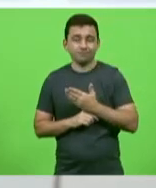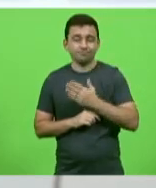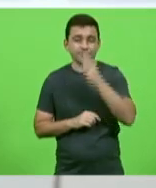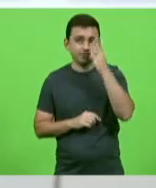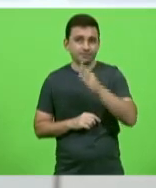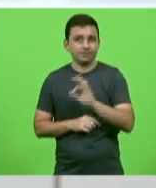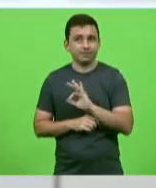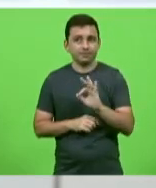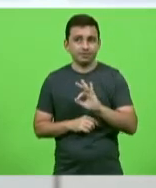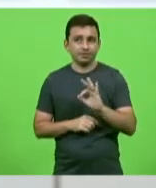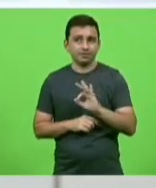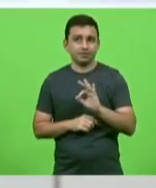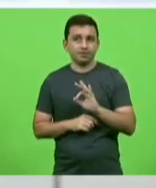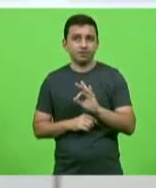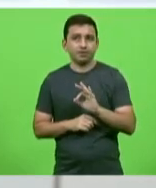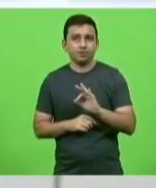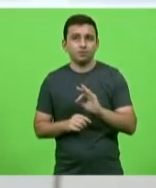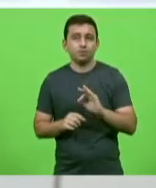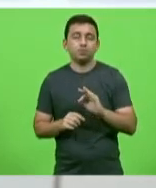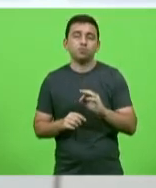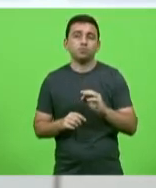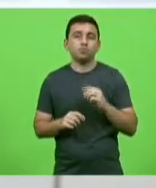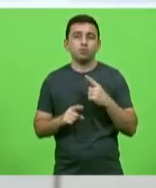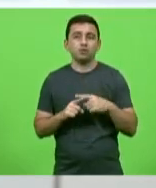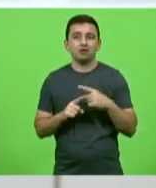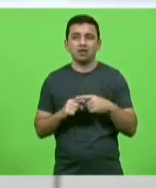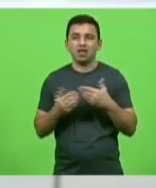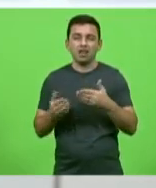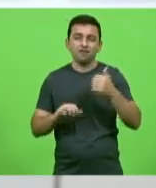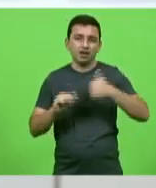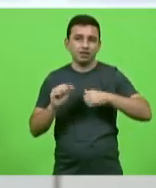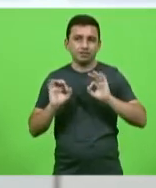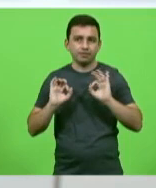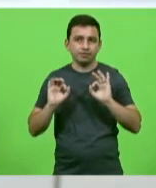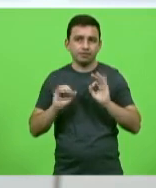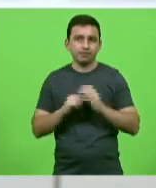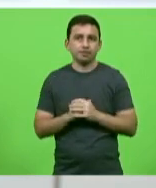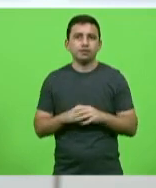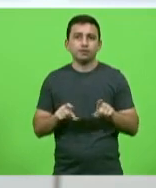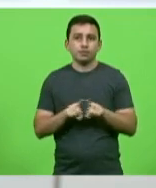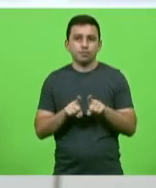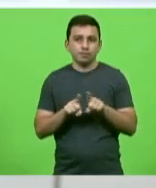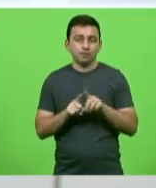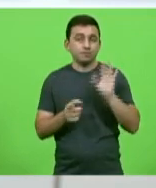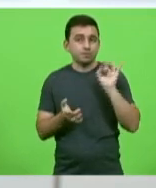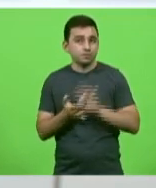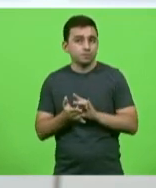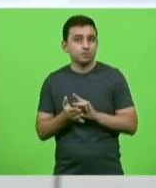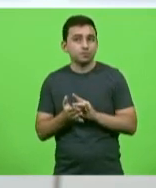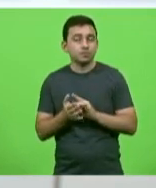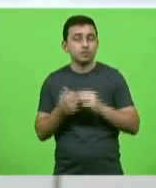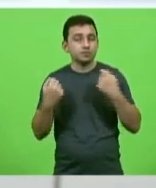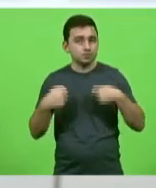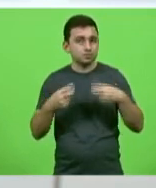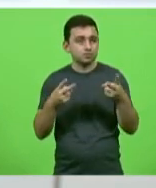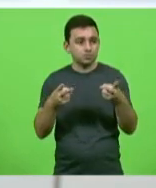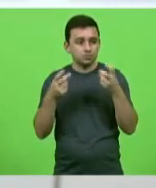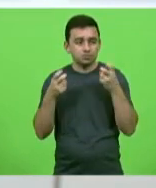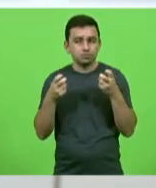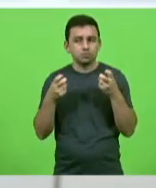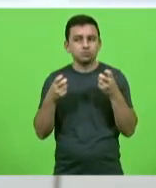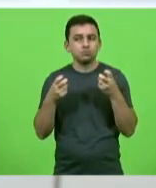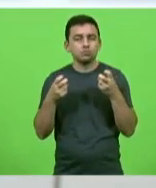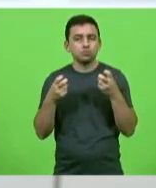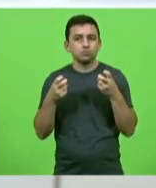embora não tenha por causa disso menor valia o único fator e principal a ser observado é que um